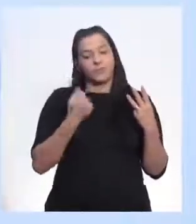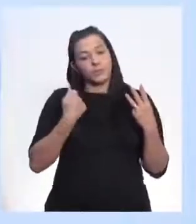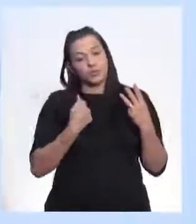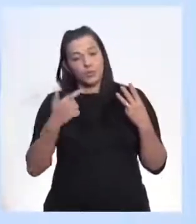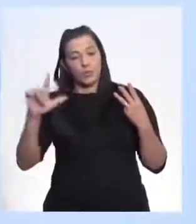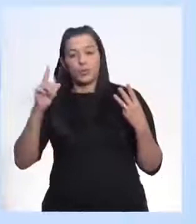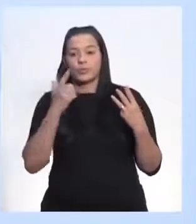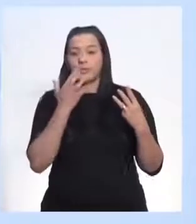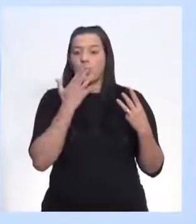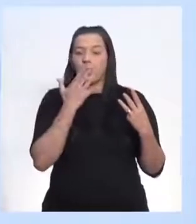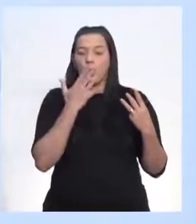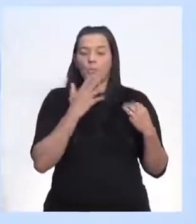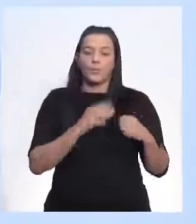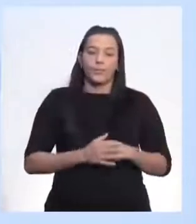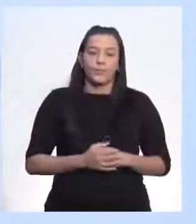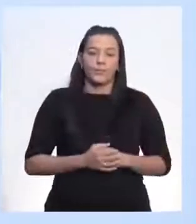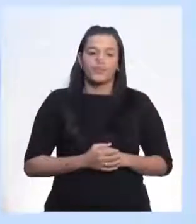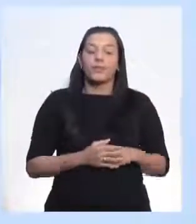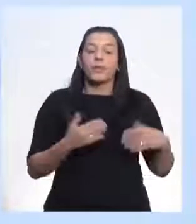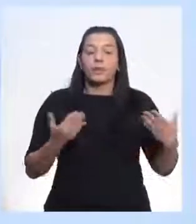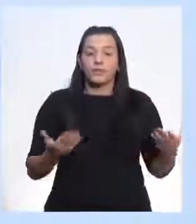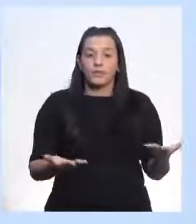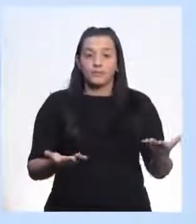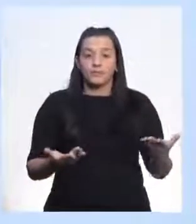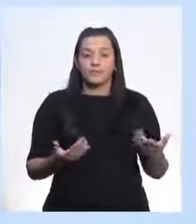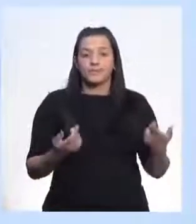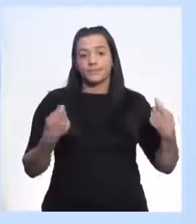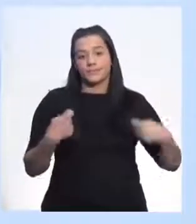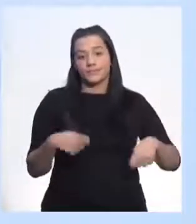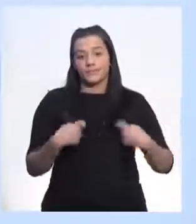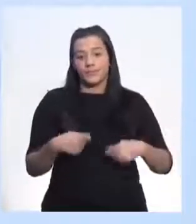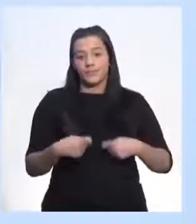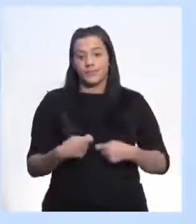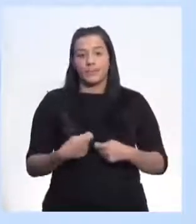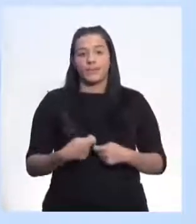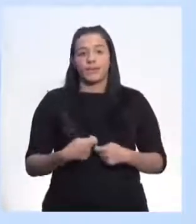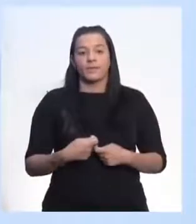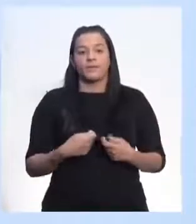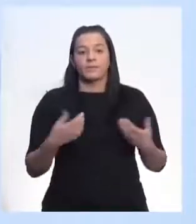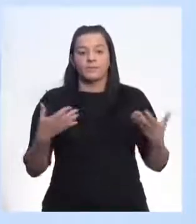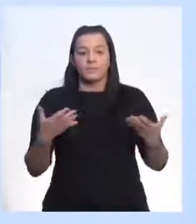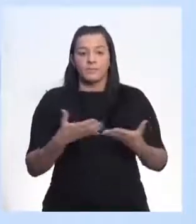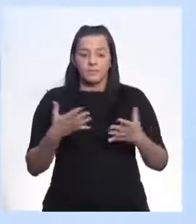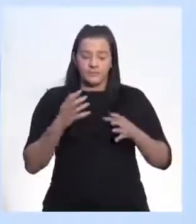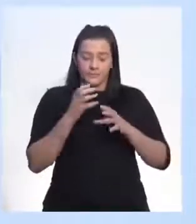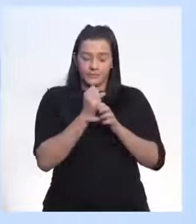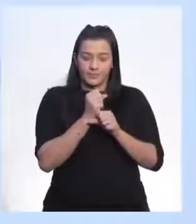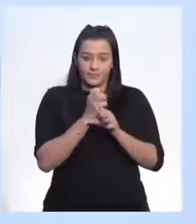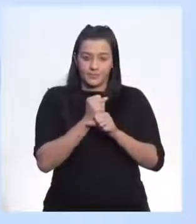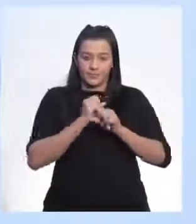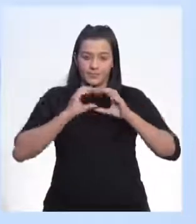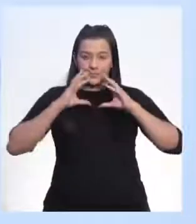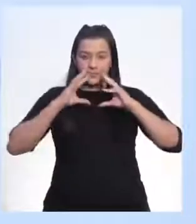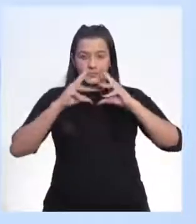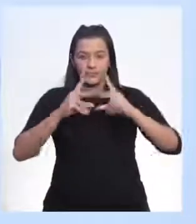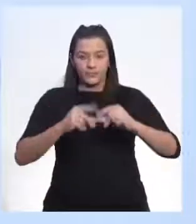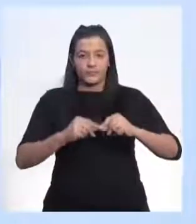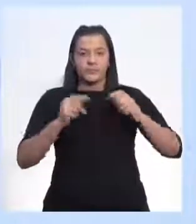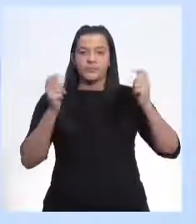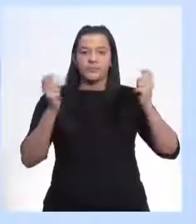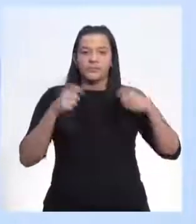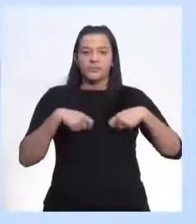Aí você fala, e agora, professora? Bom, agora o que nós vamos fazer? Vamos calcular todos os agrupamentos